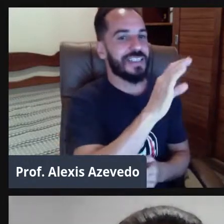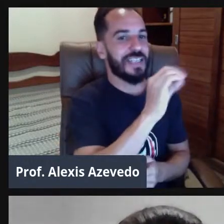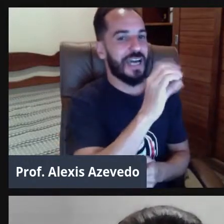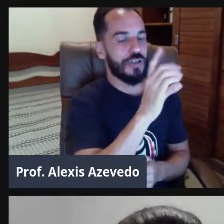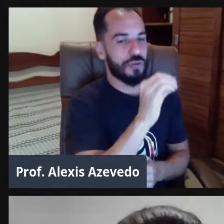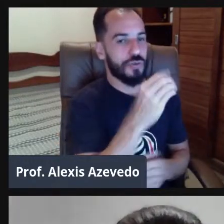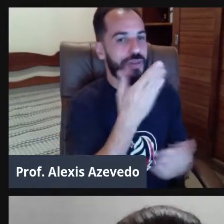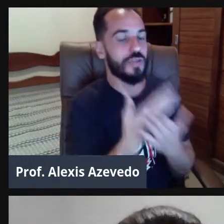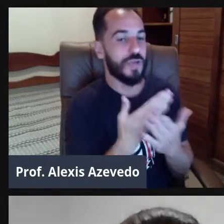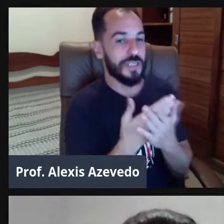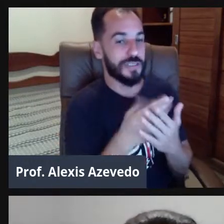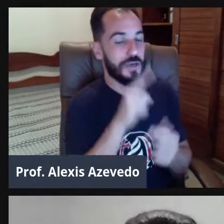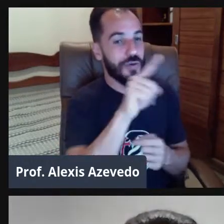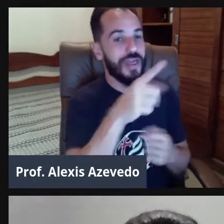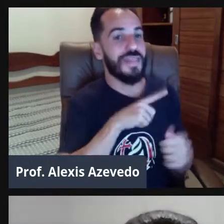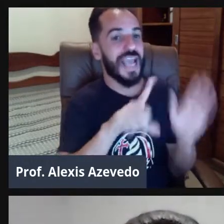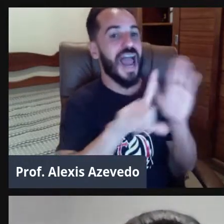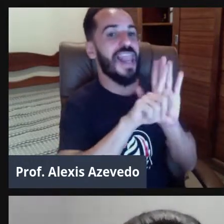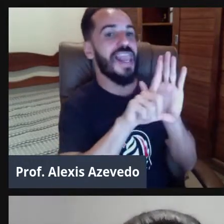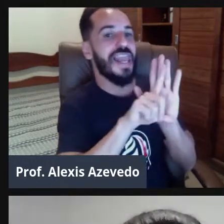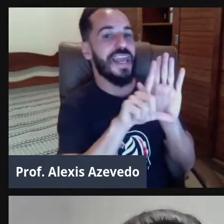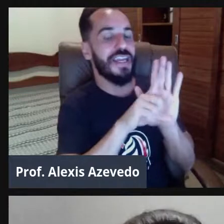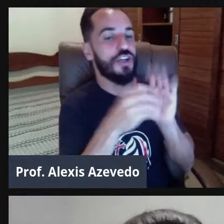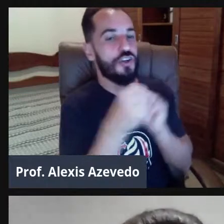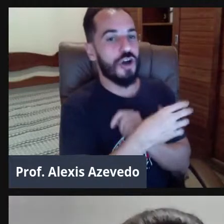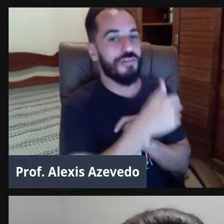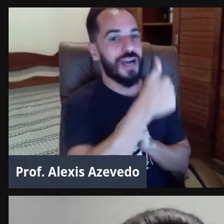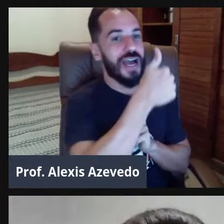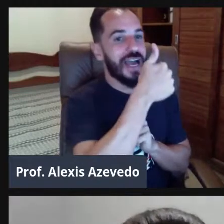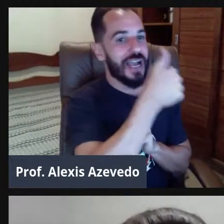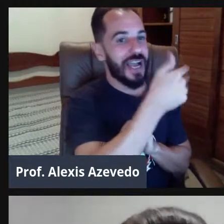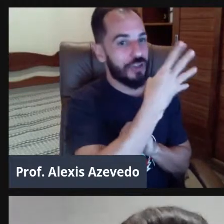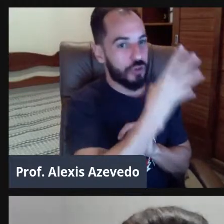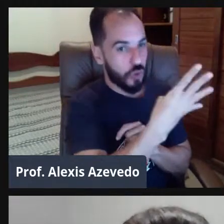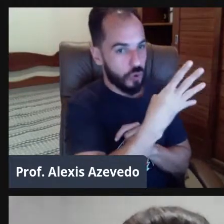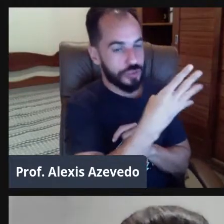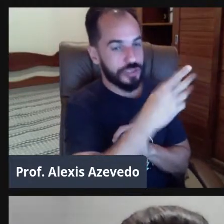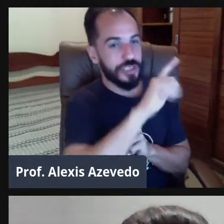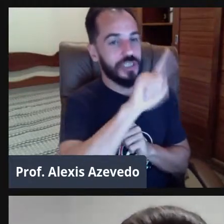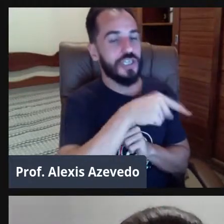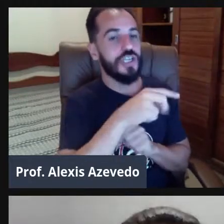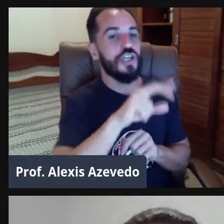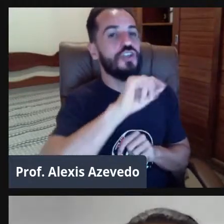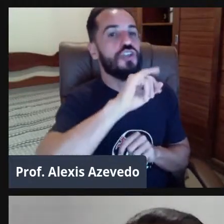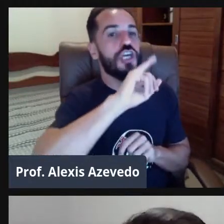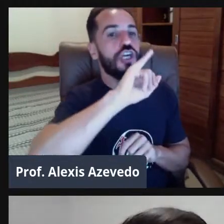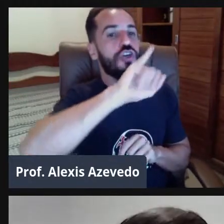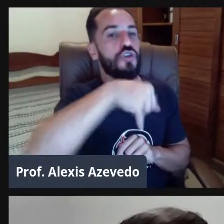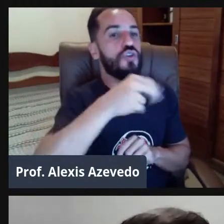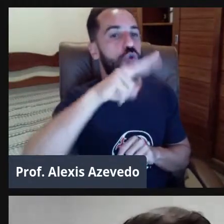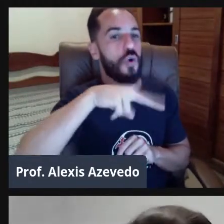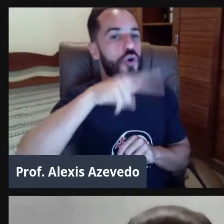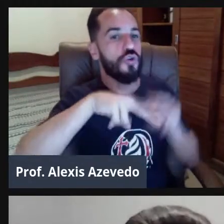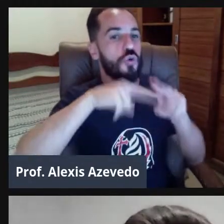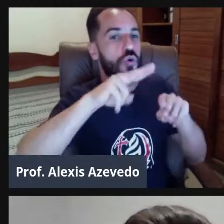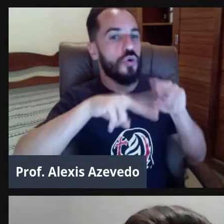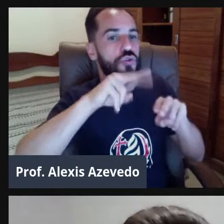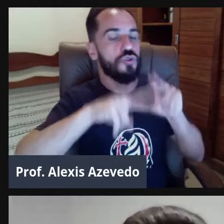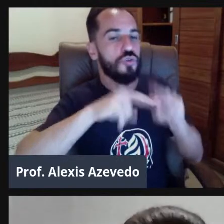número 475 no dia 14 de julho de 2020. Então, eu só